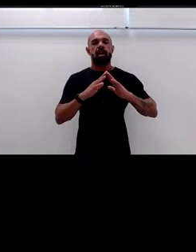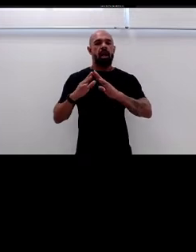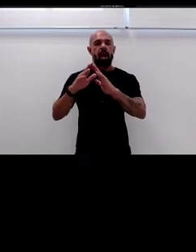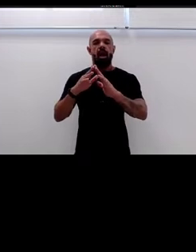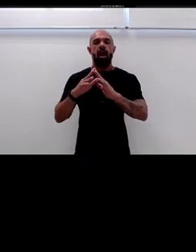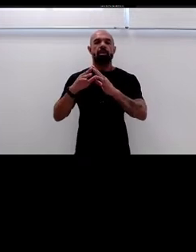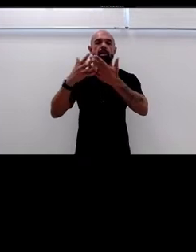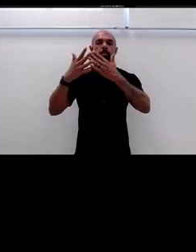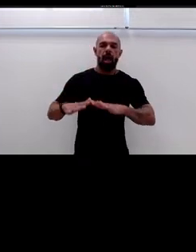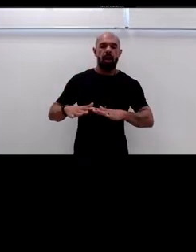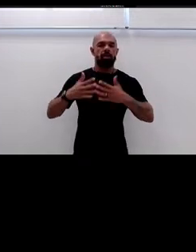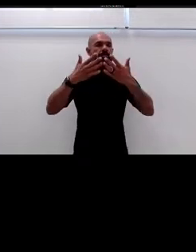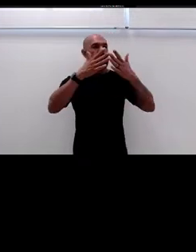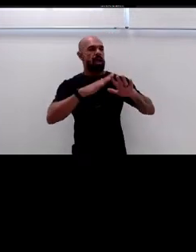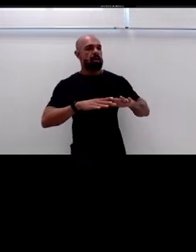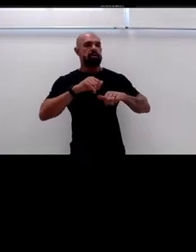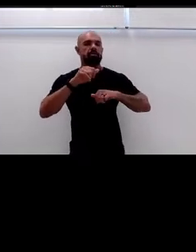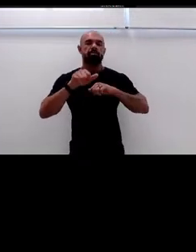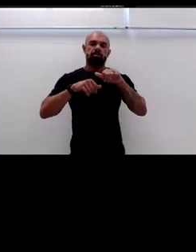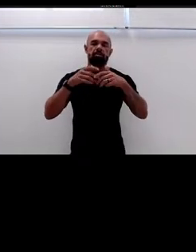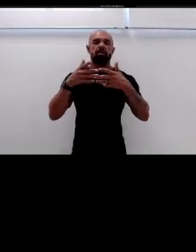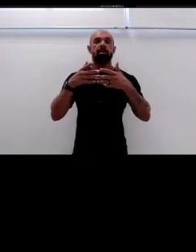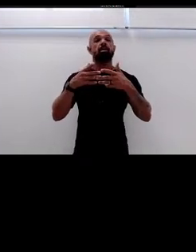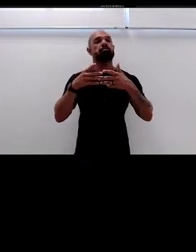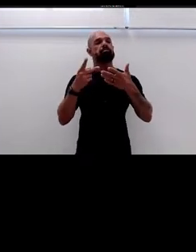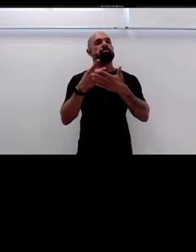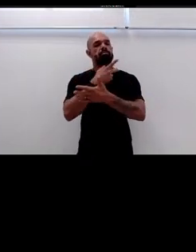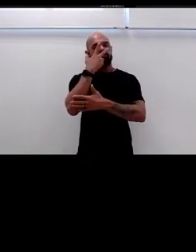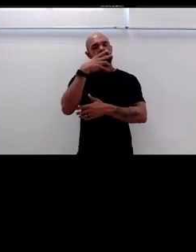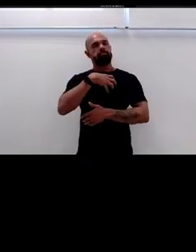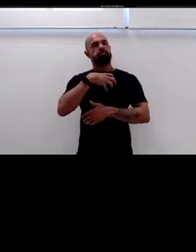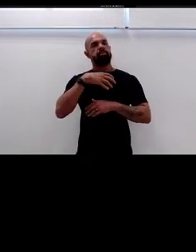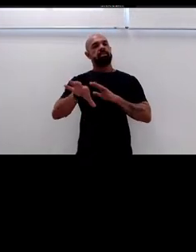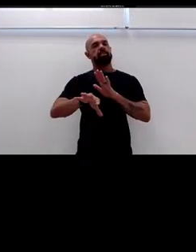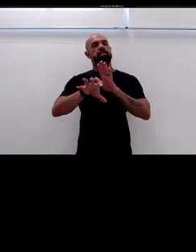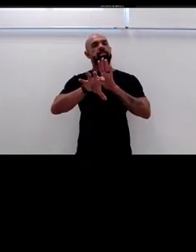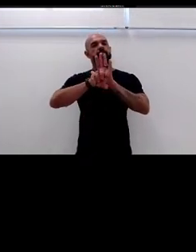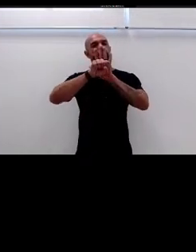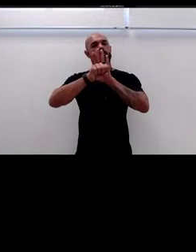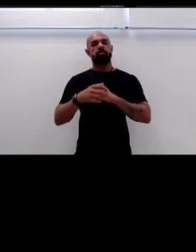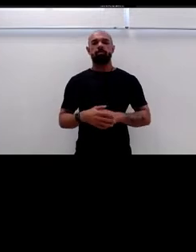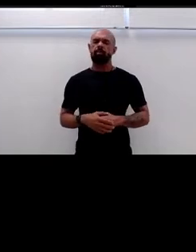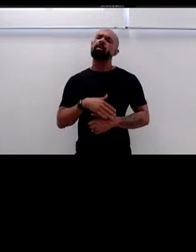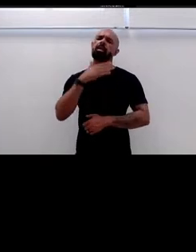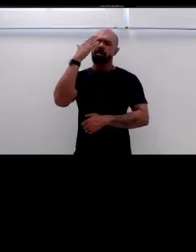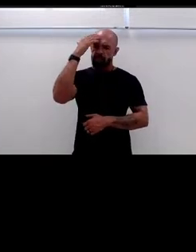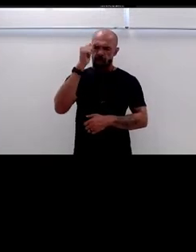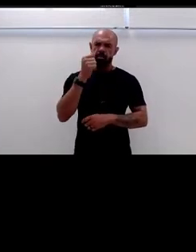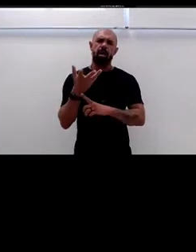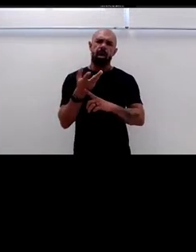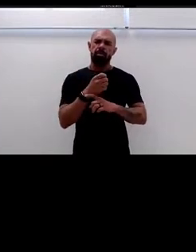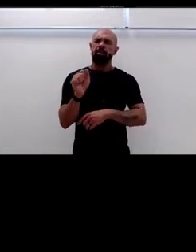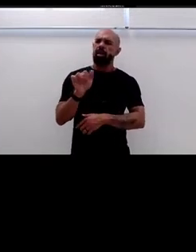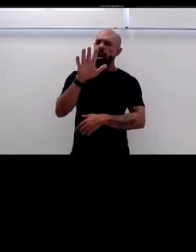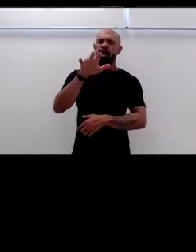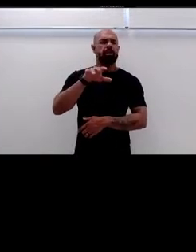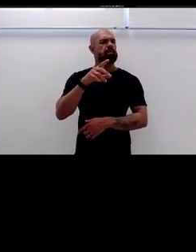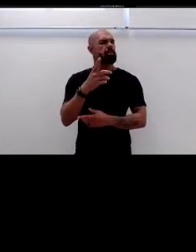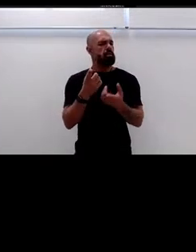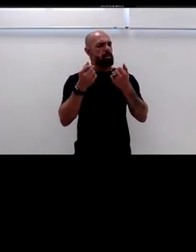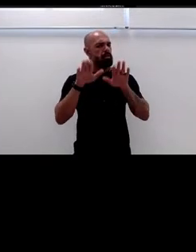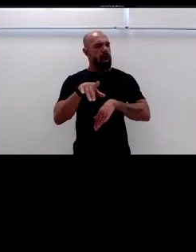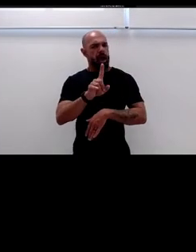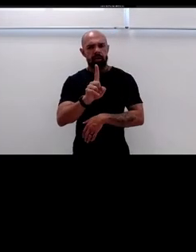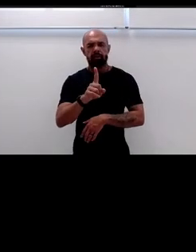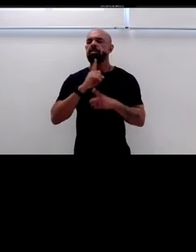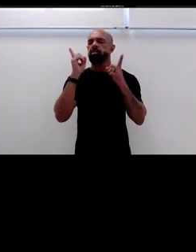né? Isso acaba sendo uma coisa meio simbólica, né? Sabemos que é uma arte cara, que não é barata, que é difícil,